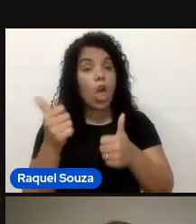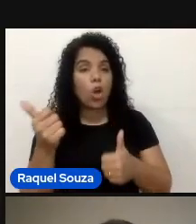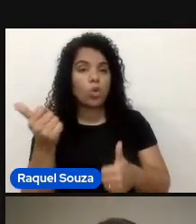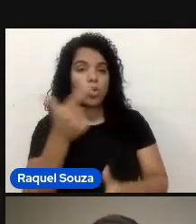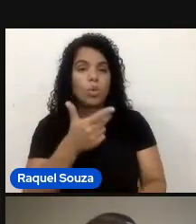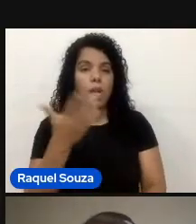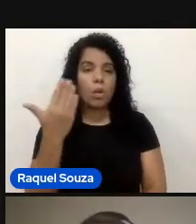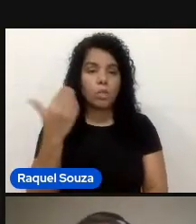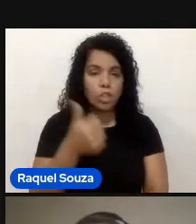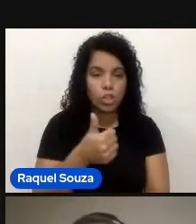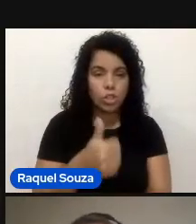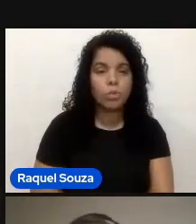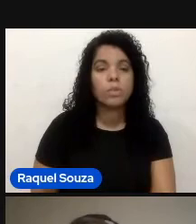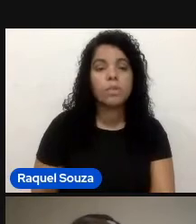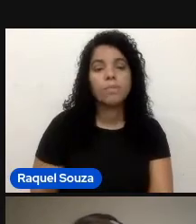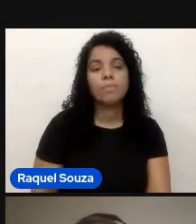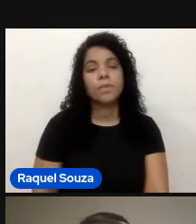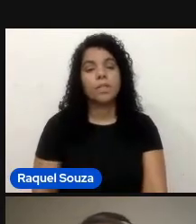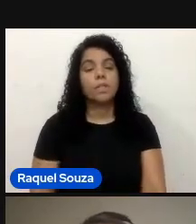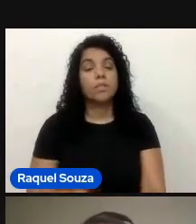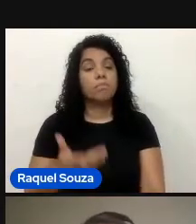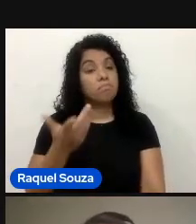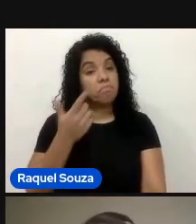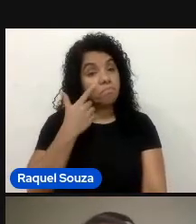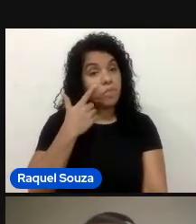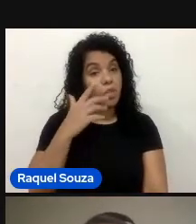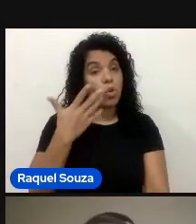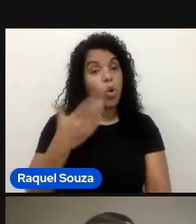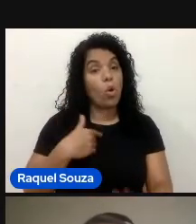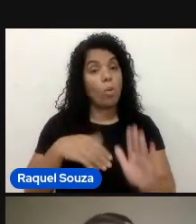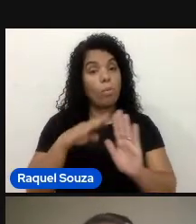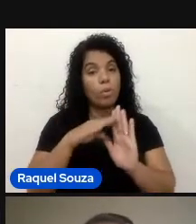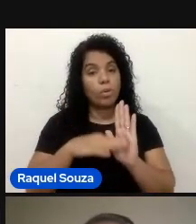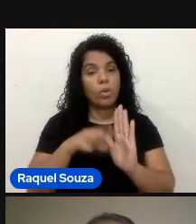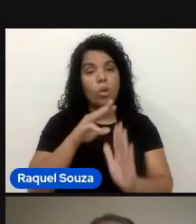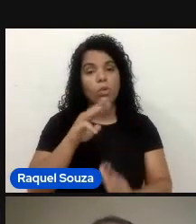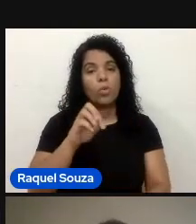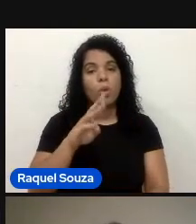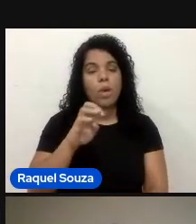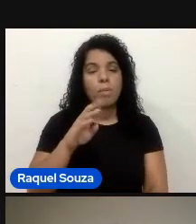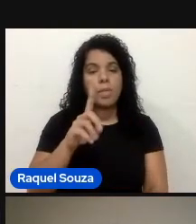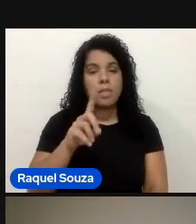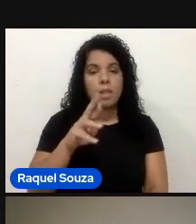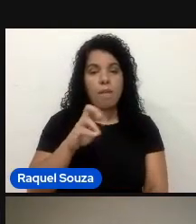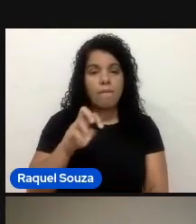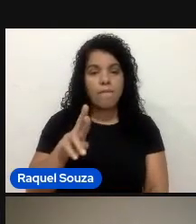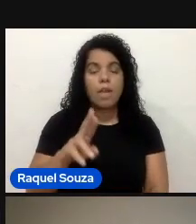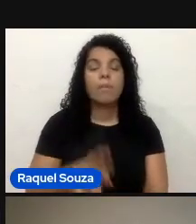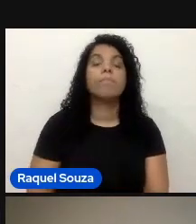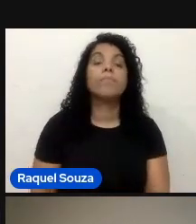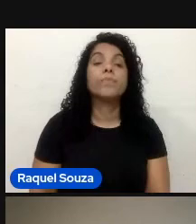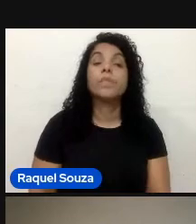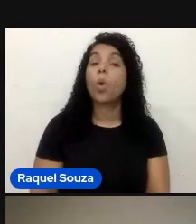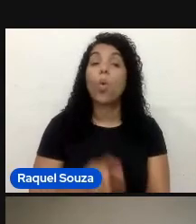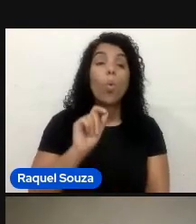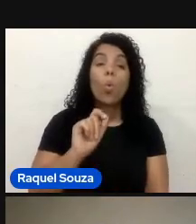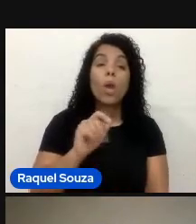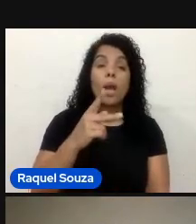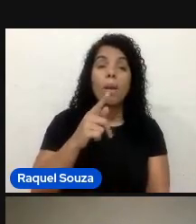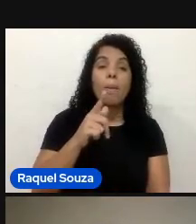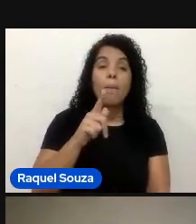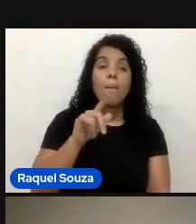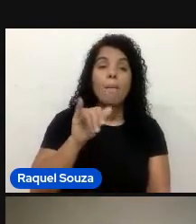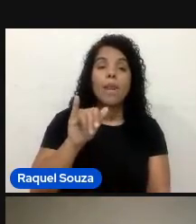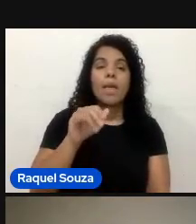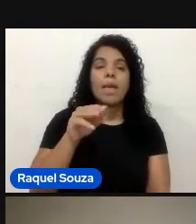anteriormente, puramente com o protocolo do WebDriver. Então, o que é o Playwright? O Playwright,